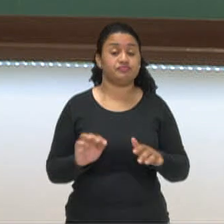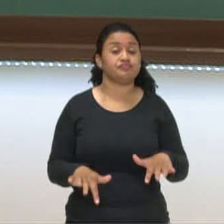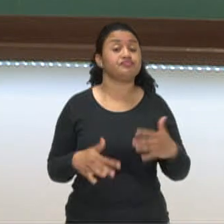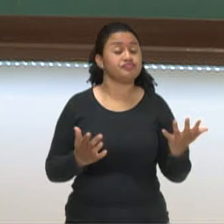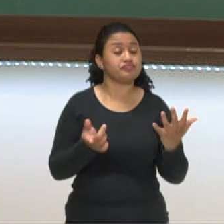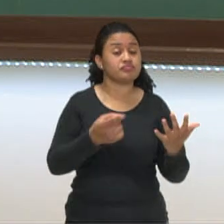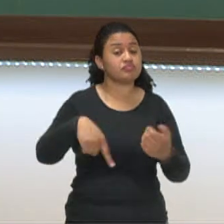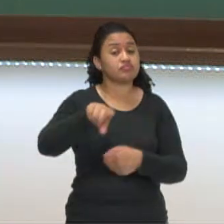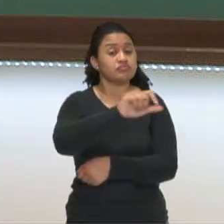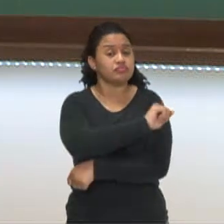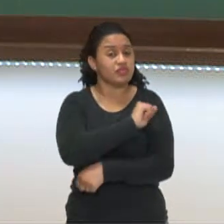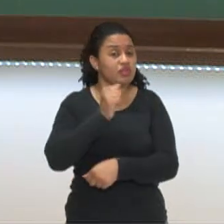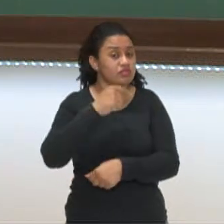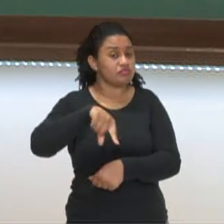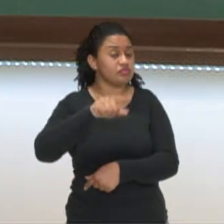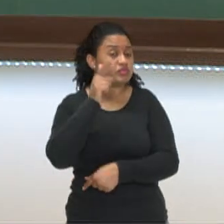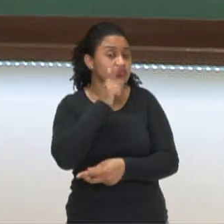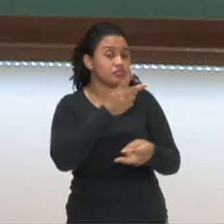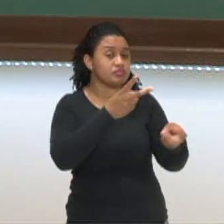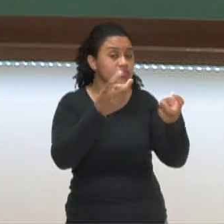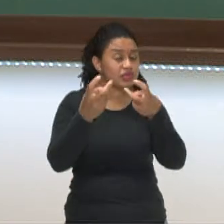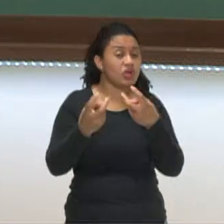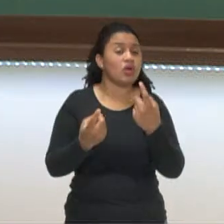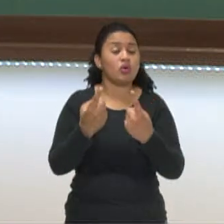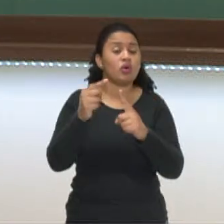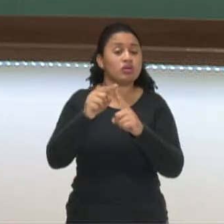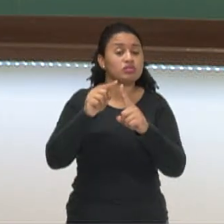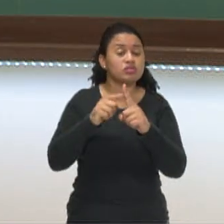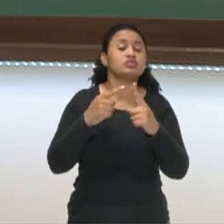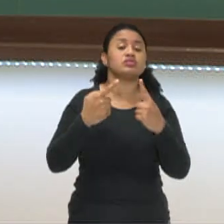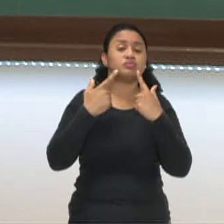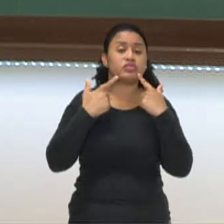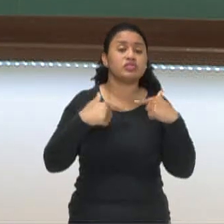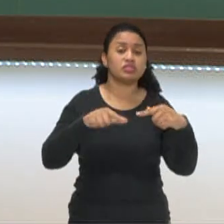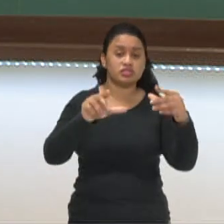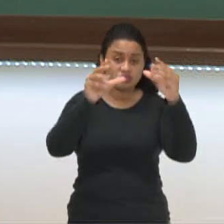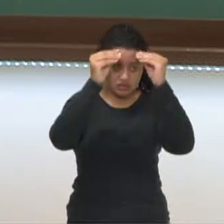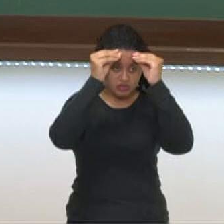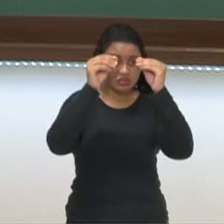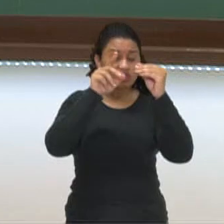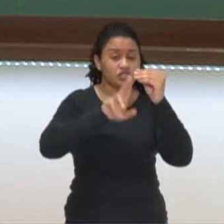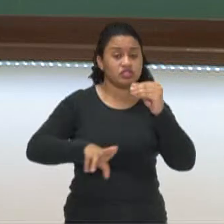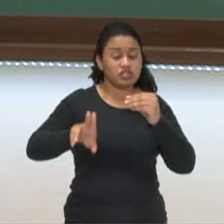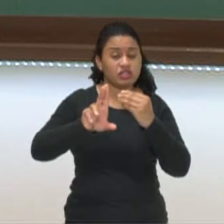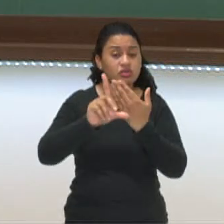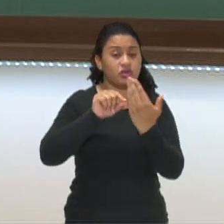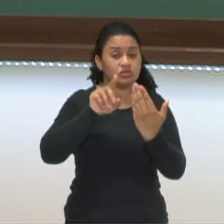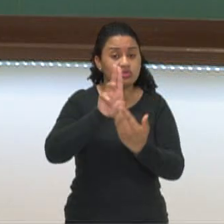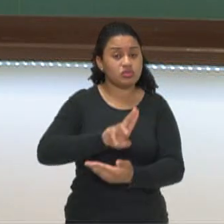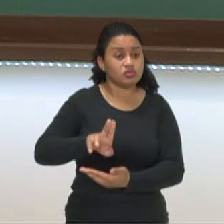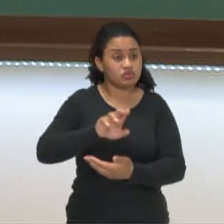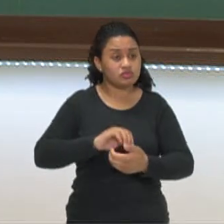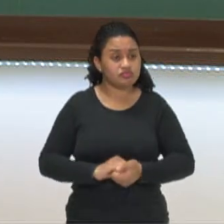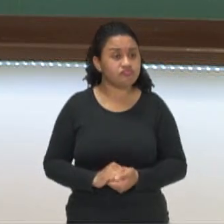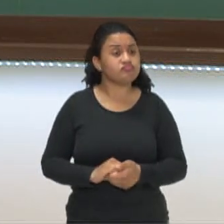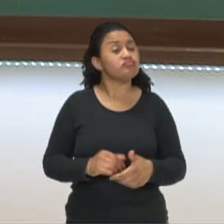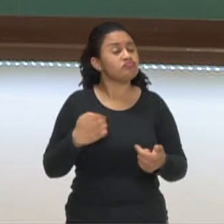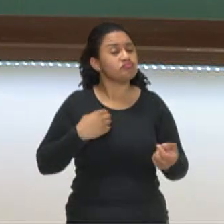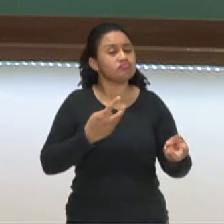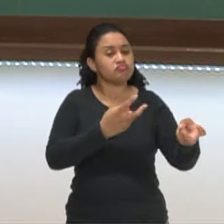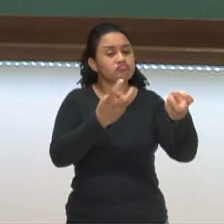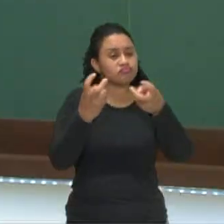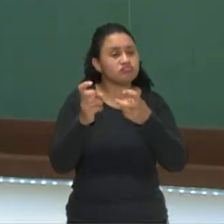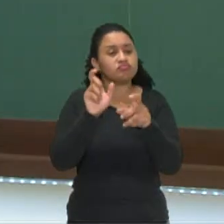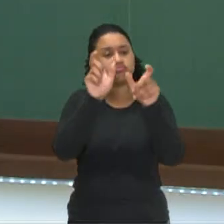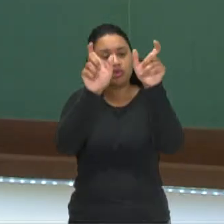Então, alunos, perceberam que tipo de linguagem, de função de linguagem o autor utilizou aqui? Veja bem